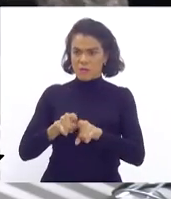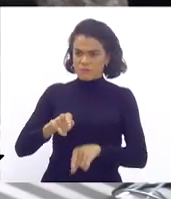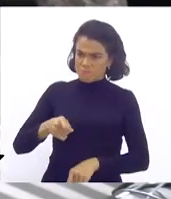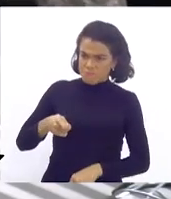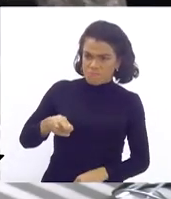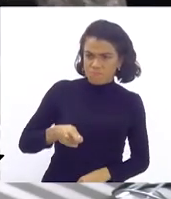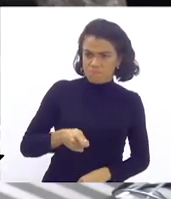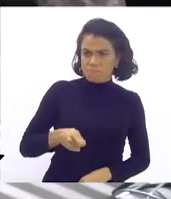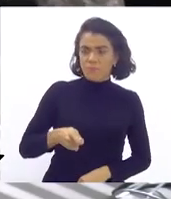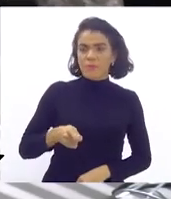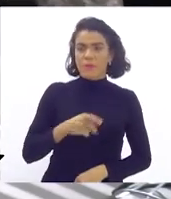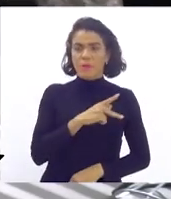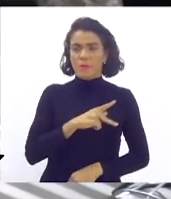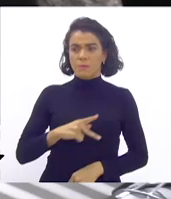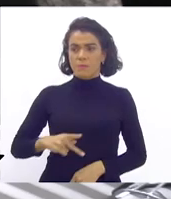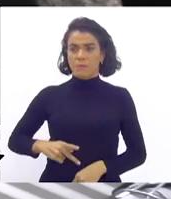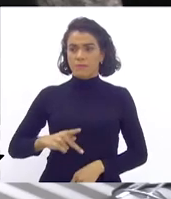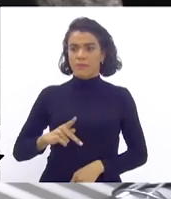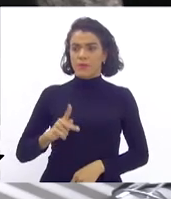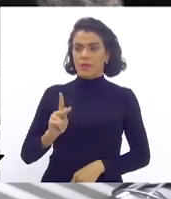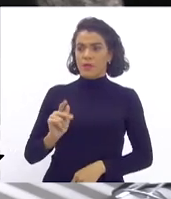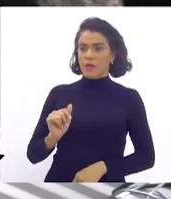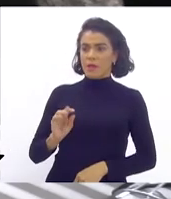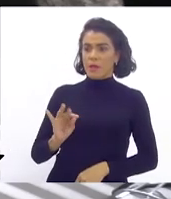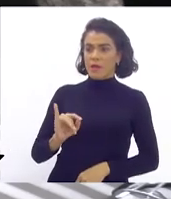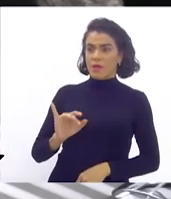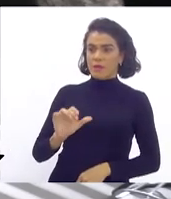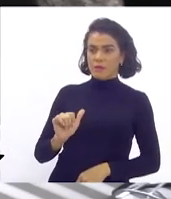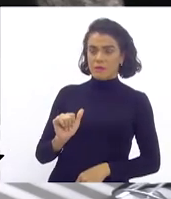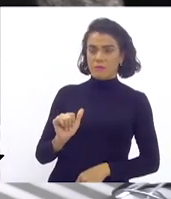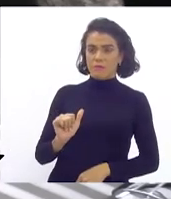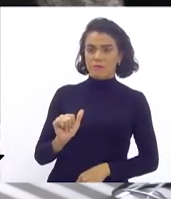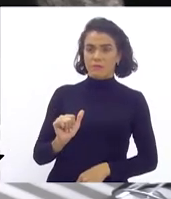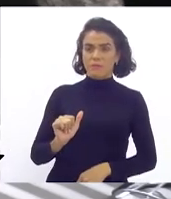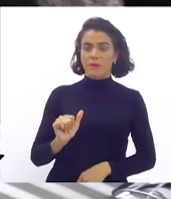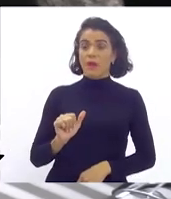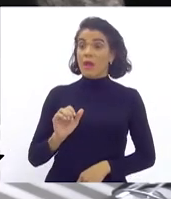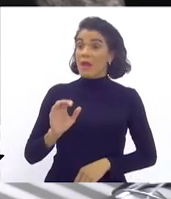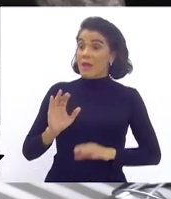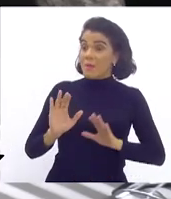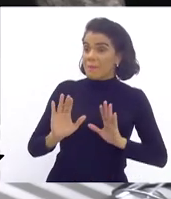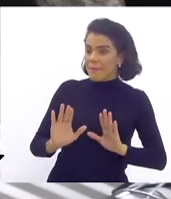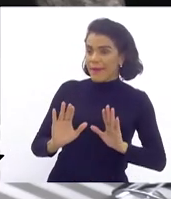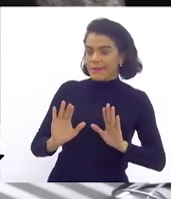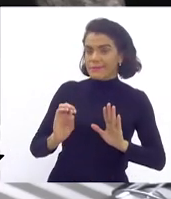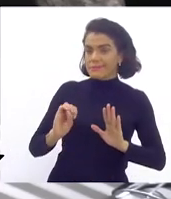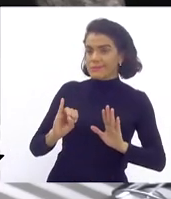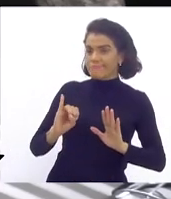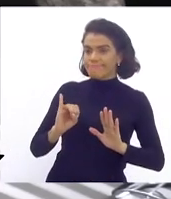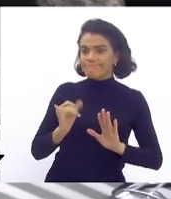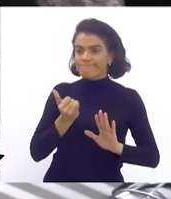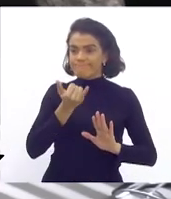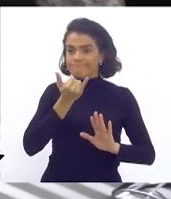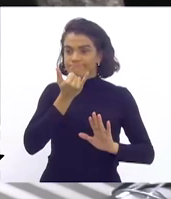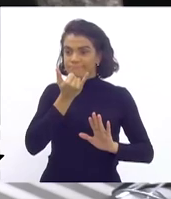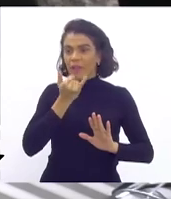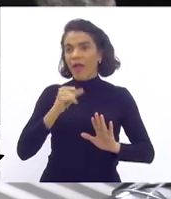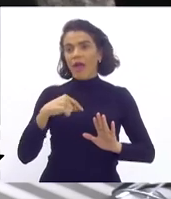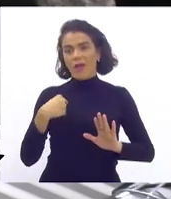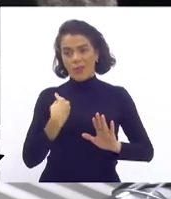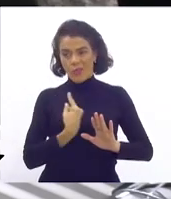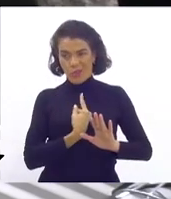da presidente Kátia repsoldi e caso não aconteça tange aí nós temos que